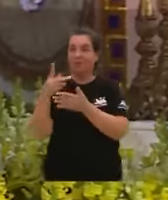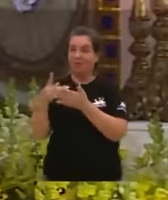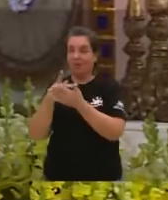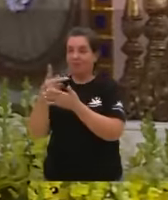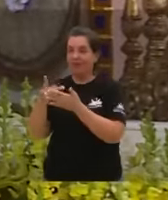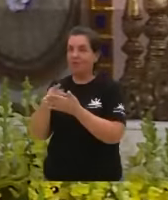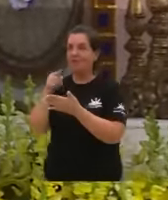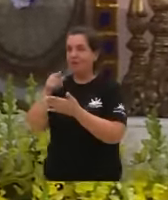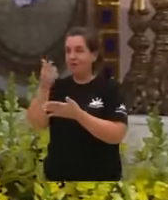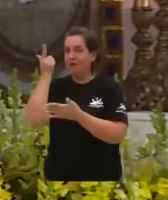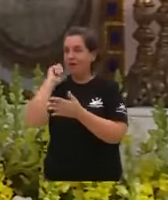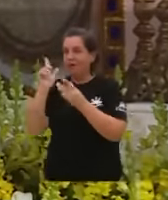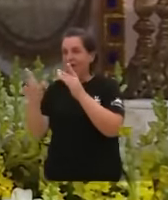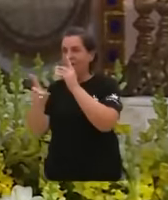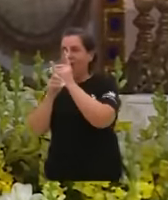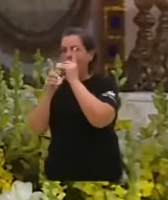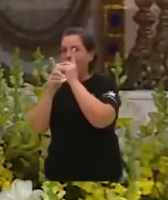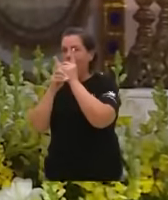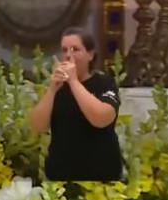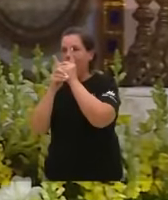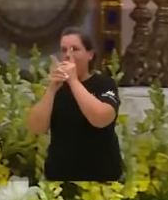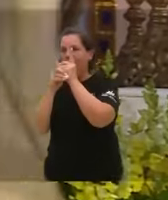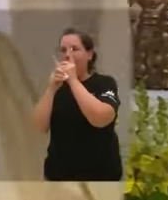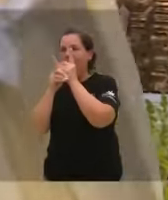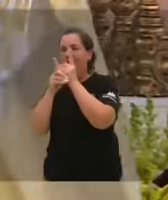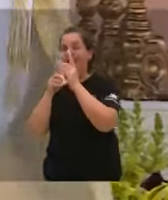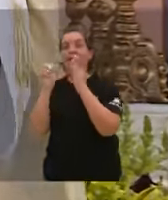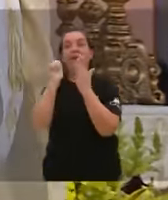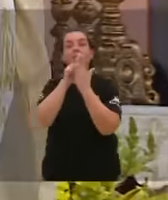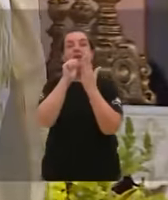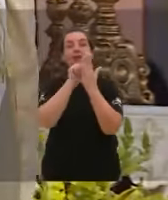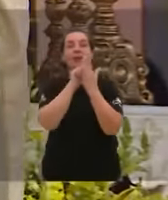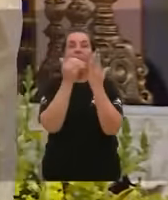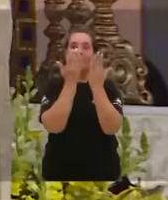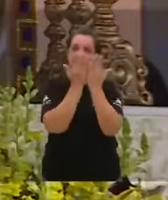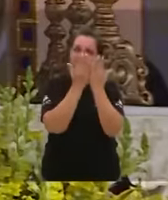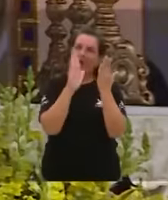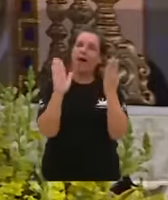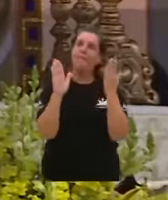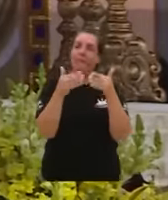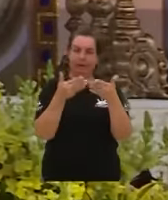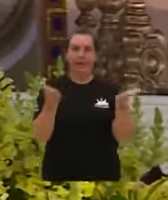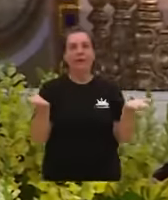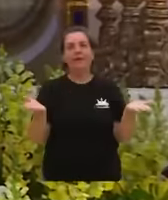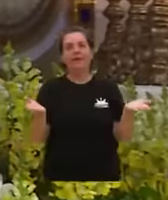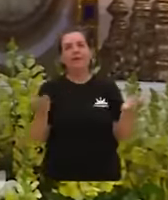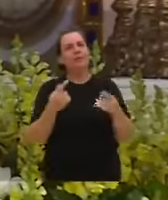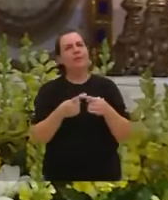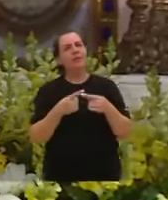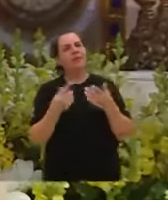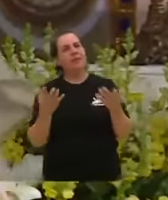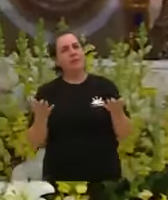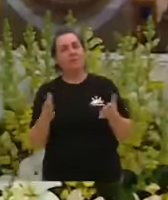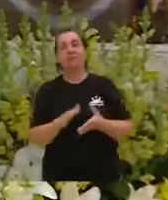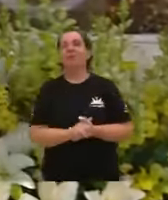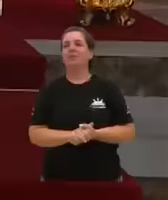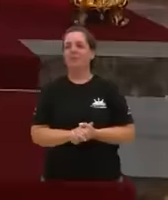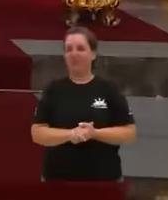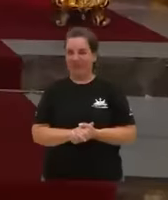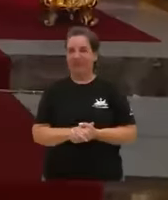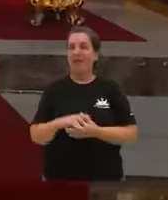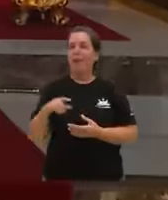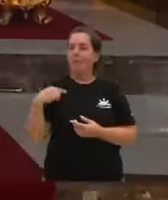buscai e achareis, batei e a porta vos será aberta? Para